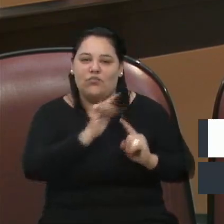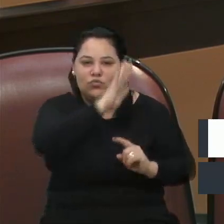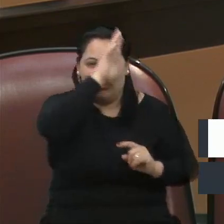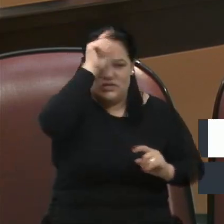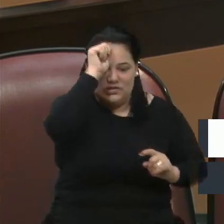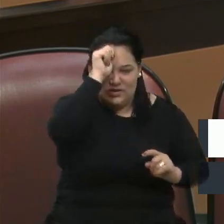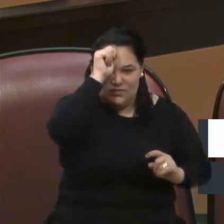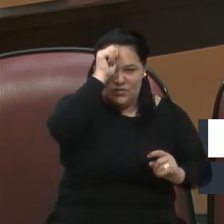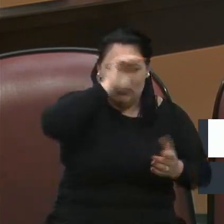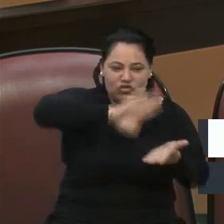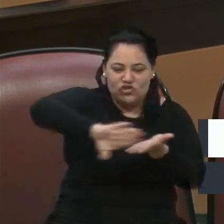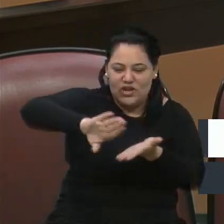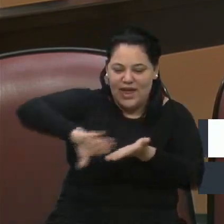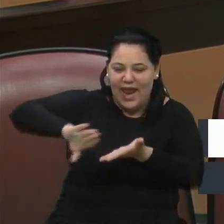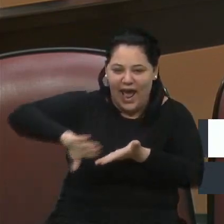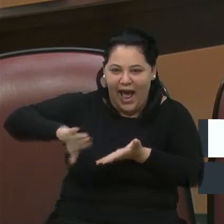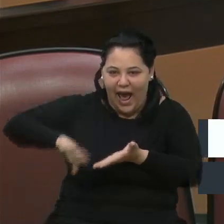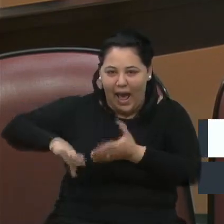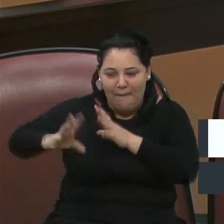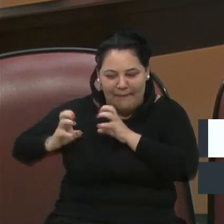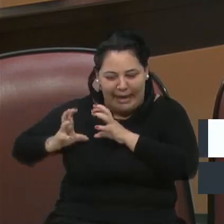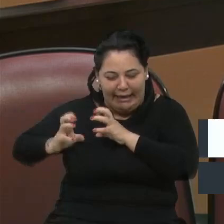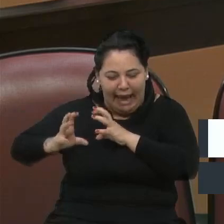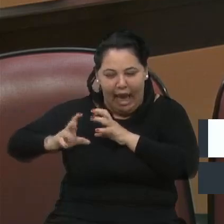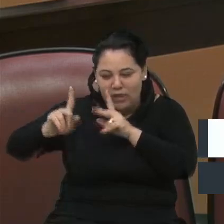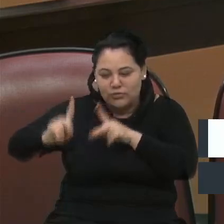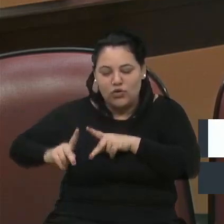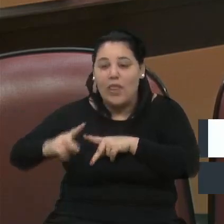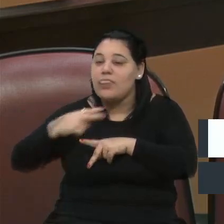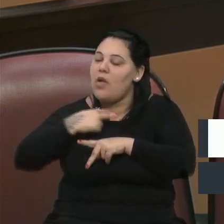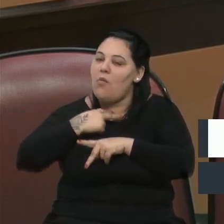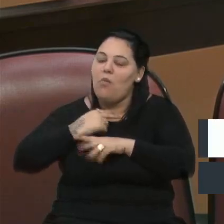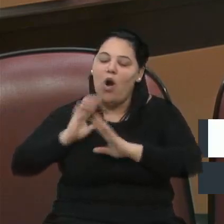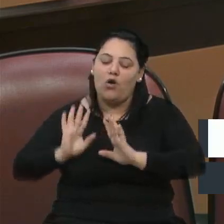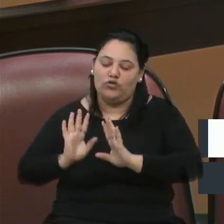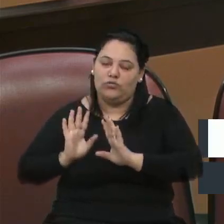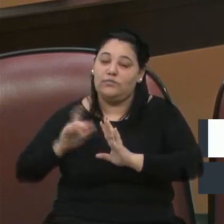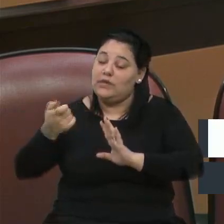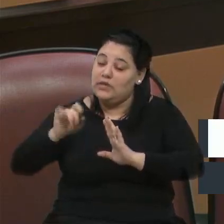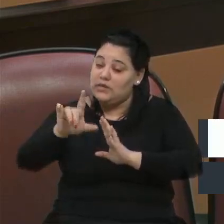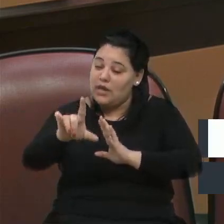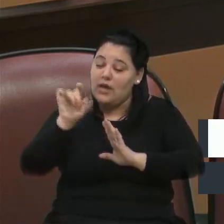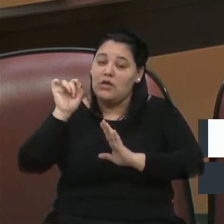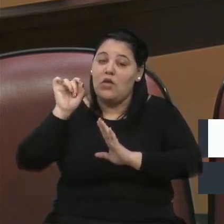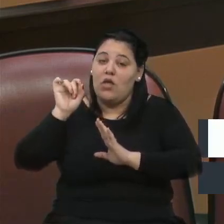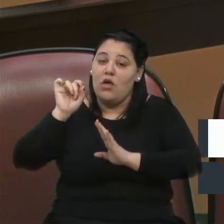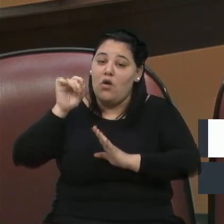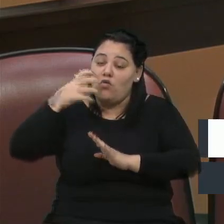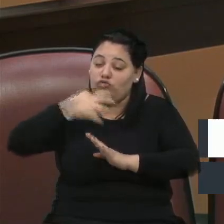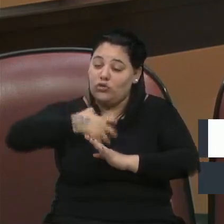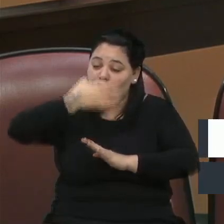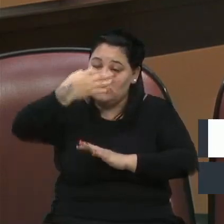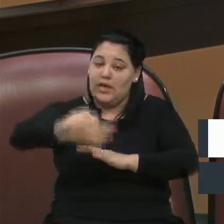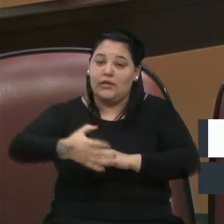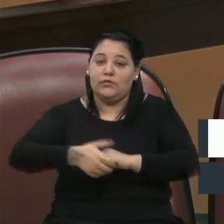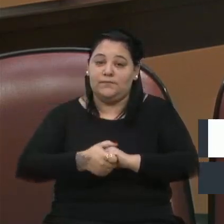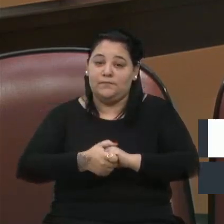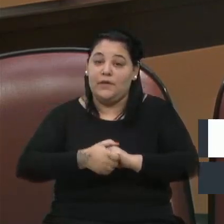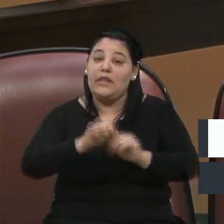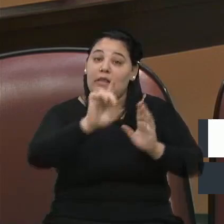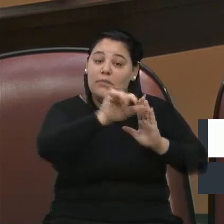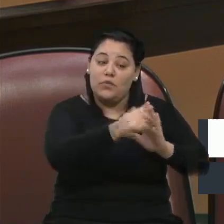tirar a força, se as pessoas fosse o caso, tem que encontrar uma alternativa. Então, após eu entendo que houver